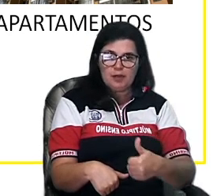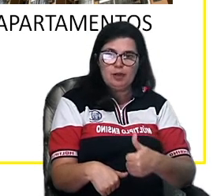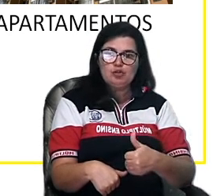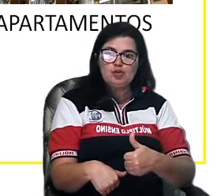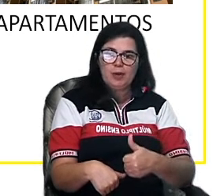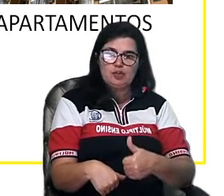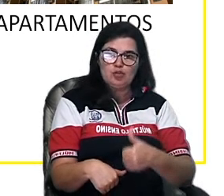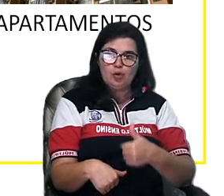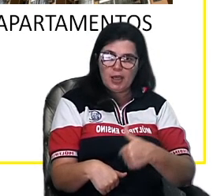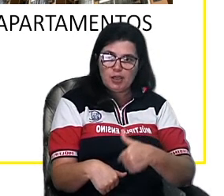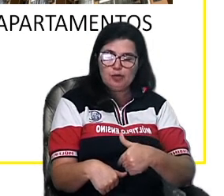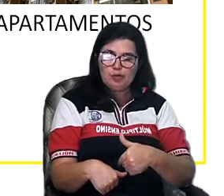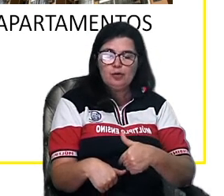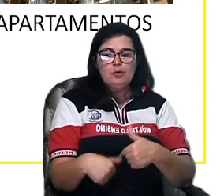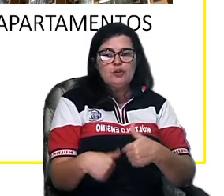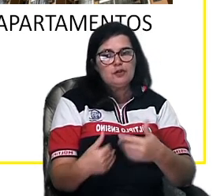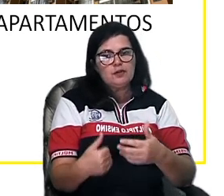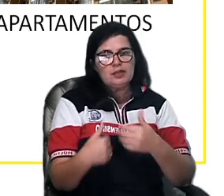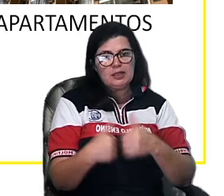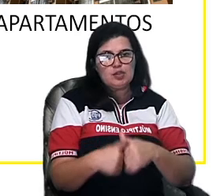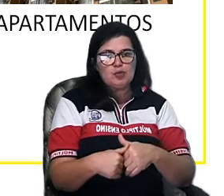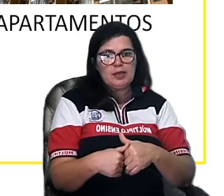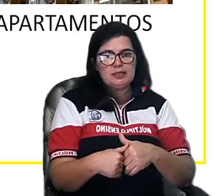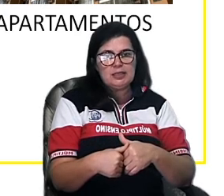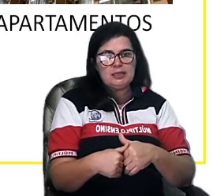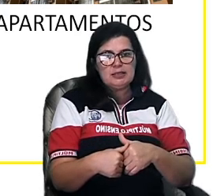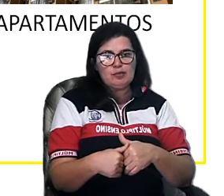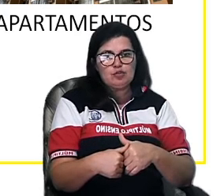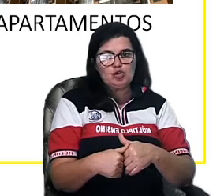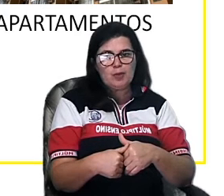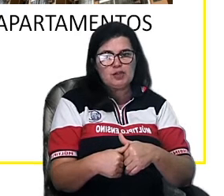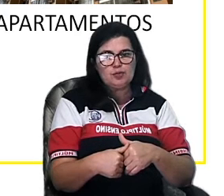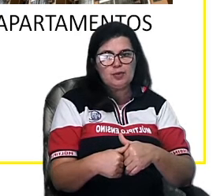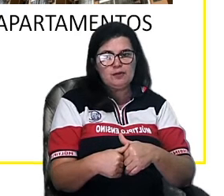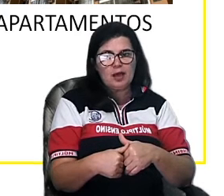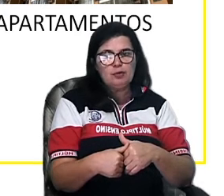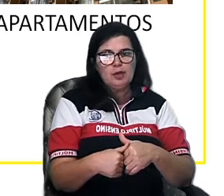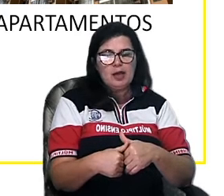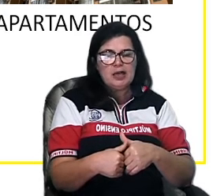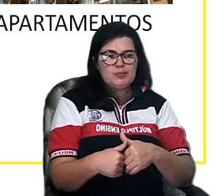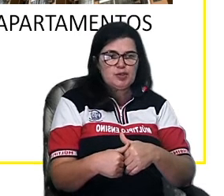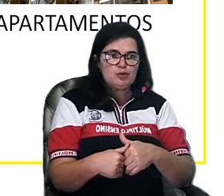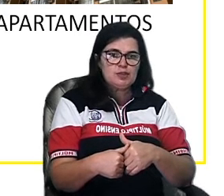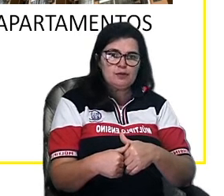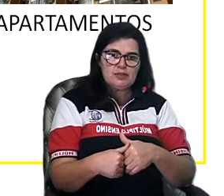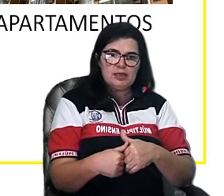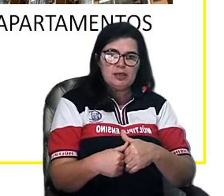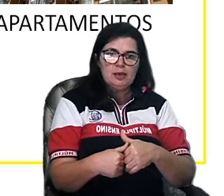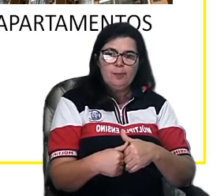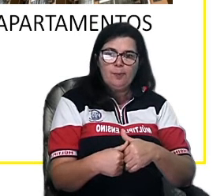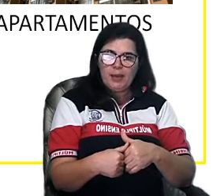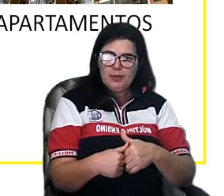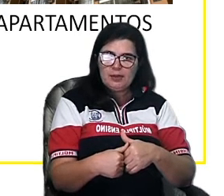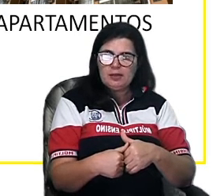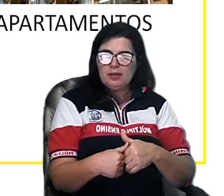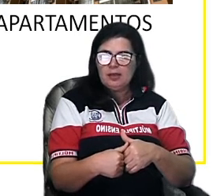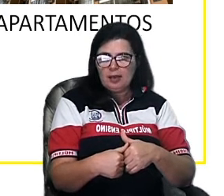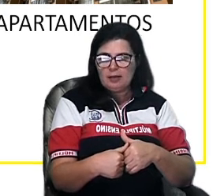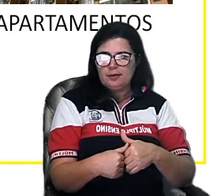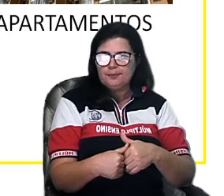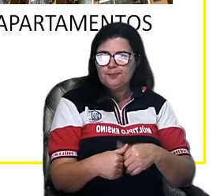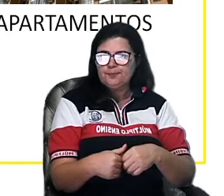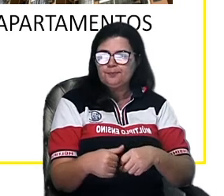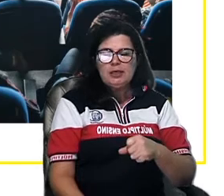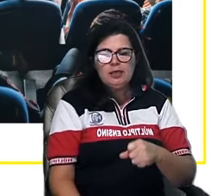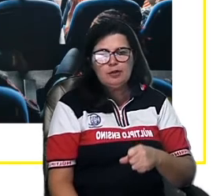ser privado, ele é um espaço doméstico, só vai entrar na sua residência, no seu espaço privado, as pessoas que você permitir